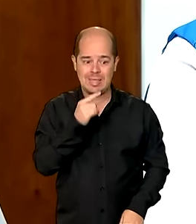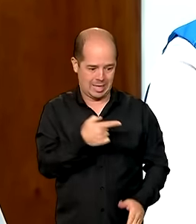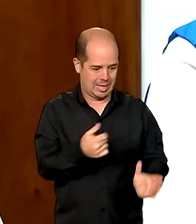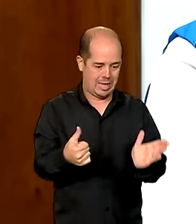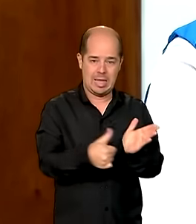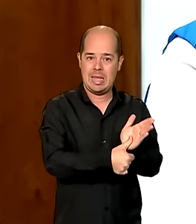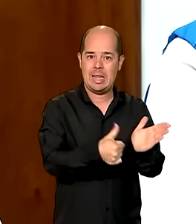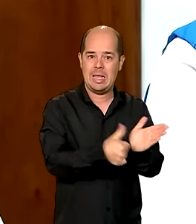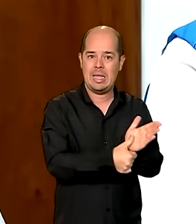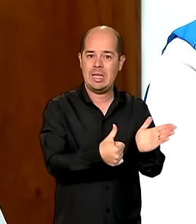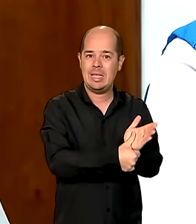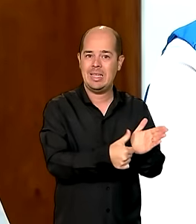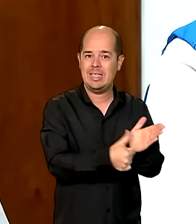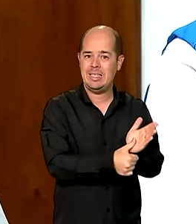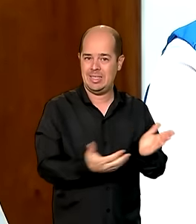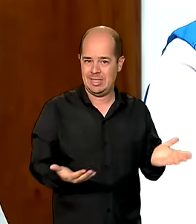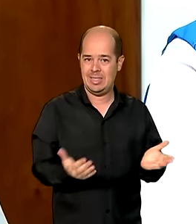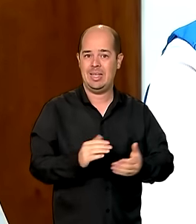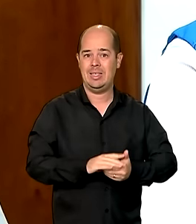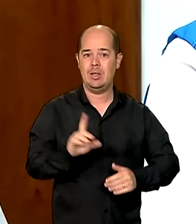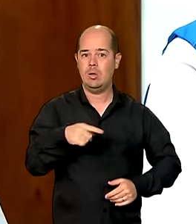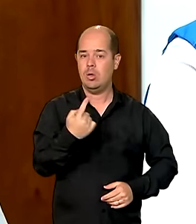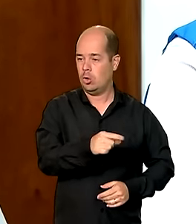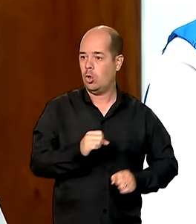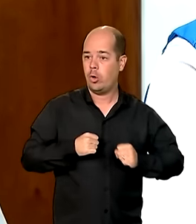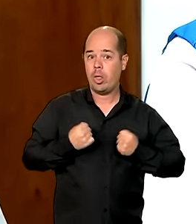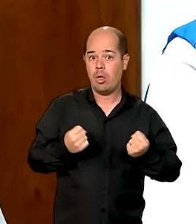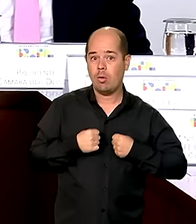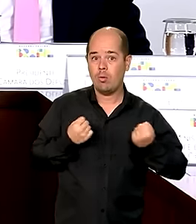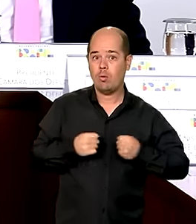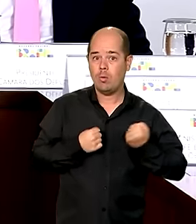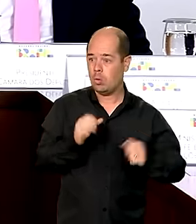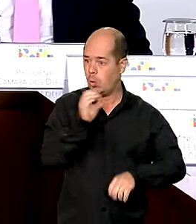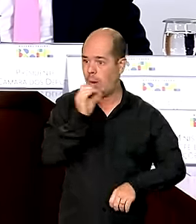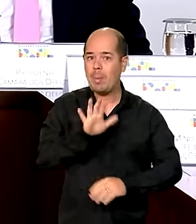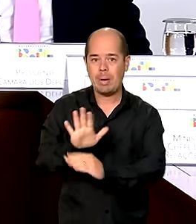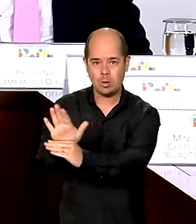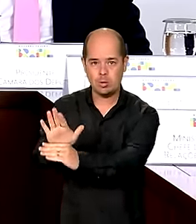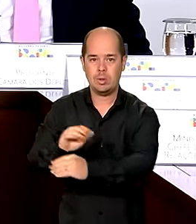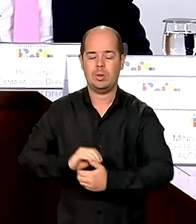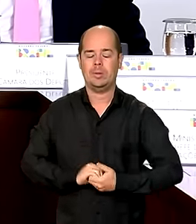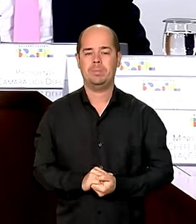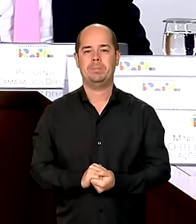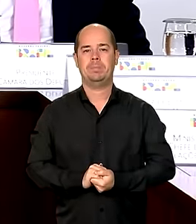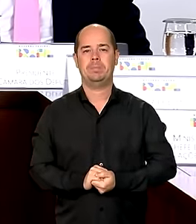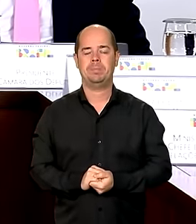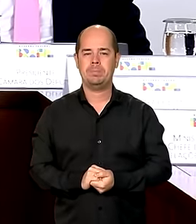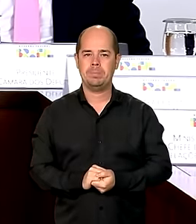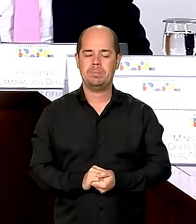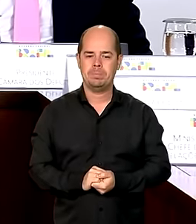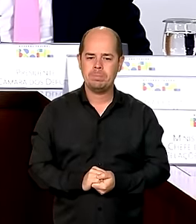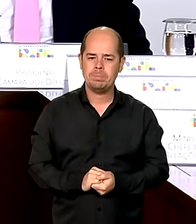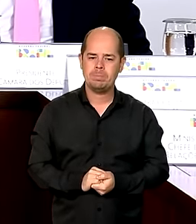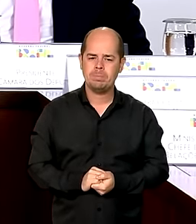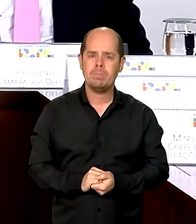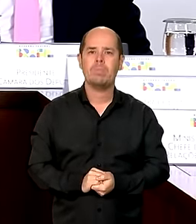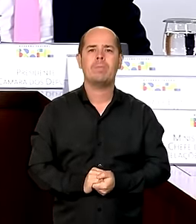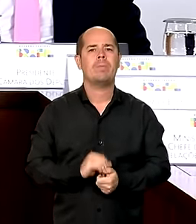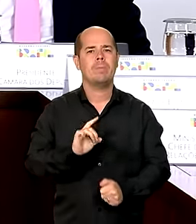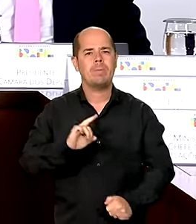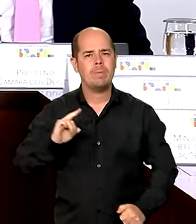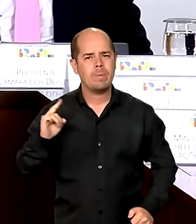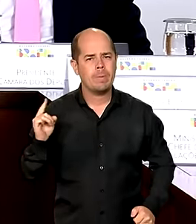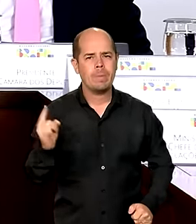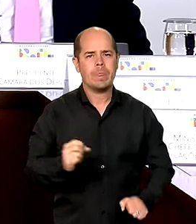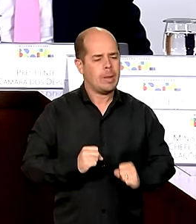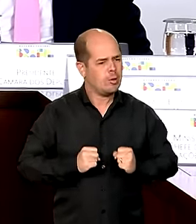estamos correndo atrás disso da maneira mais célere possível. Nós vamos fazer tudo o